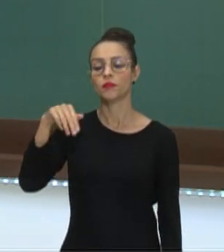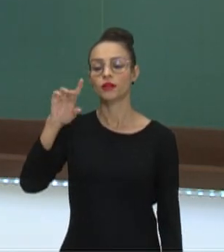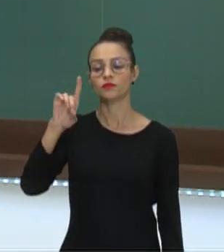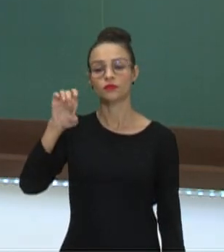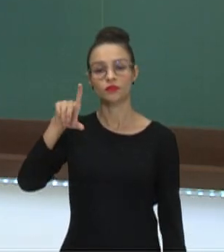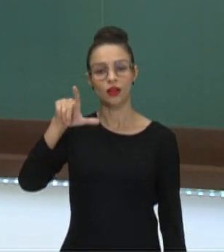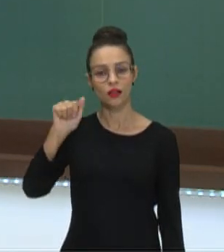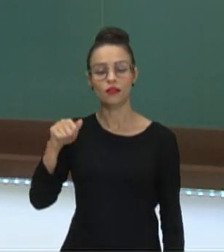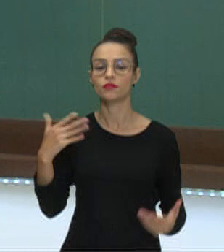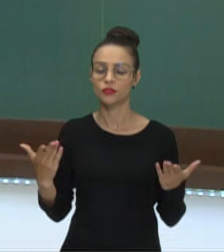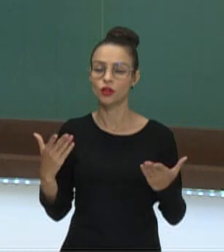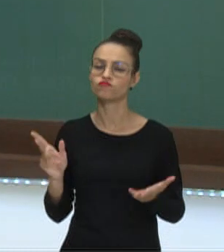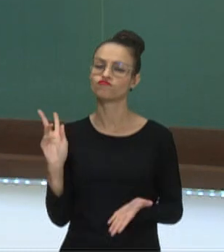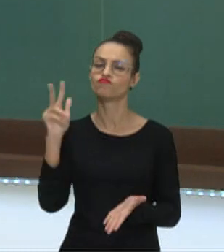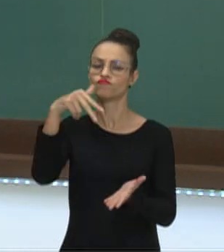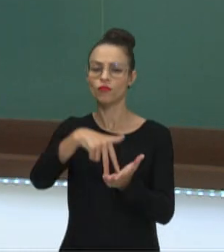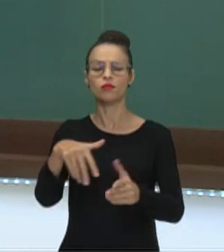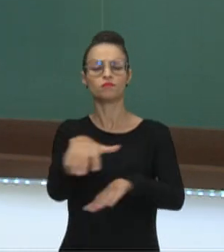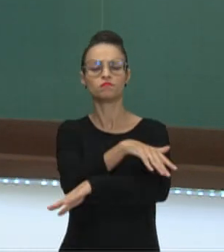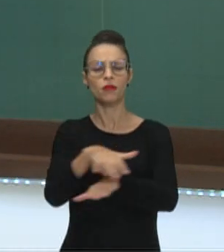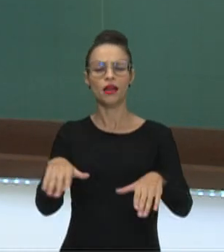que isso tudo acabasse.